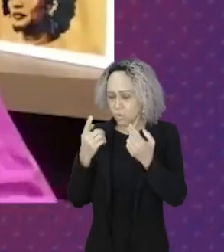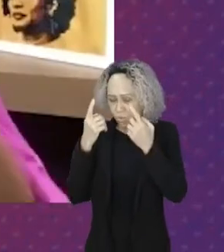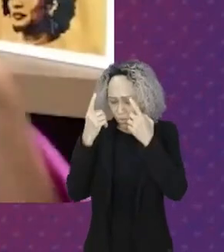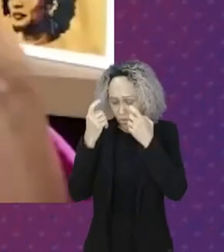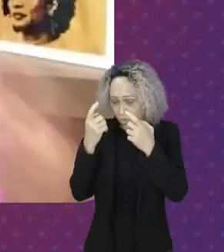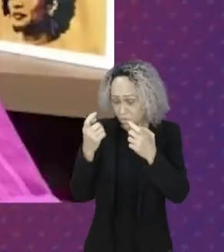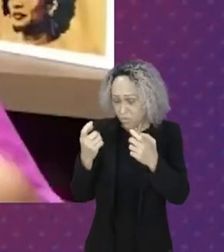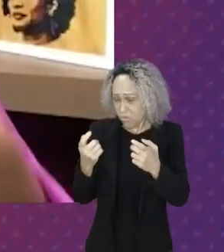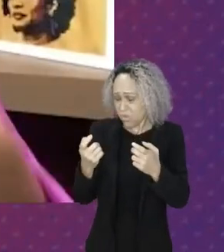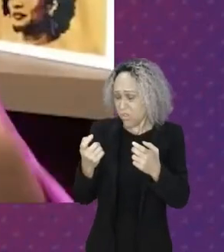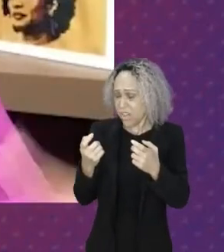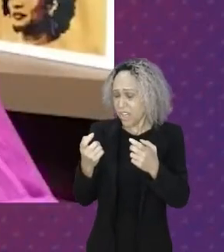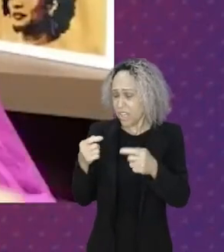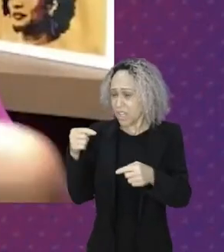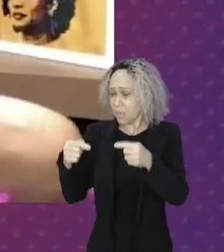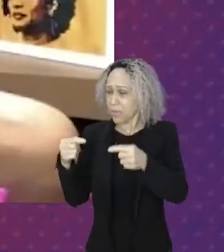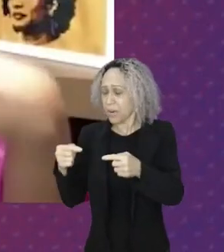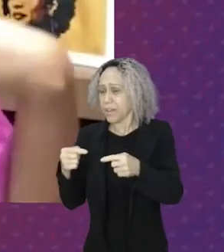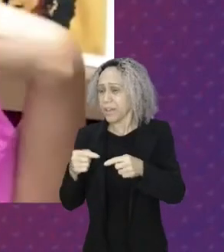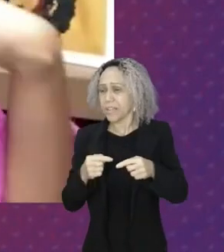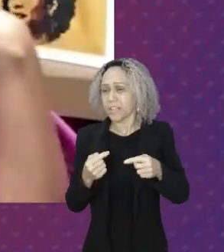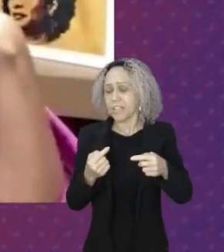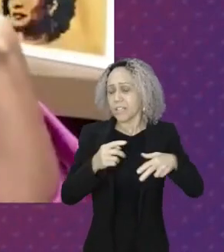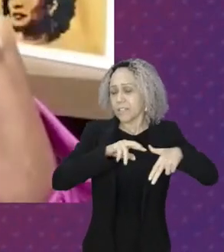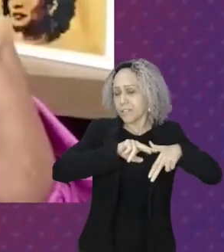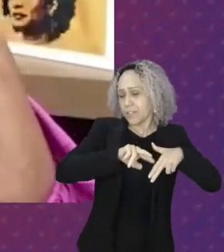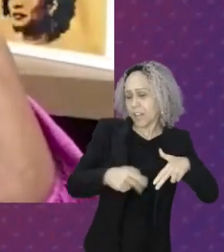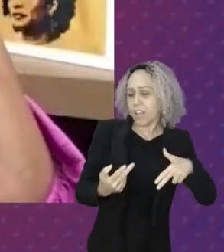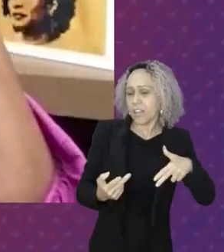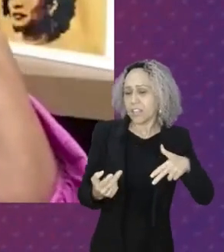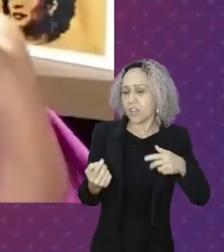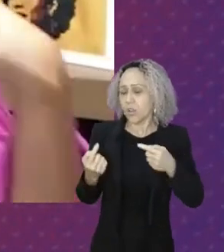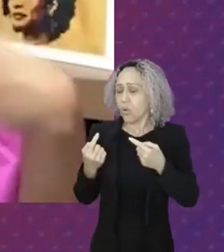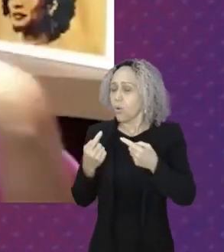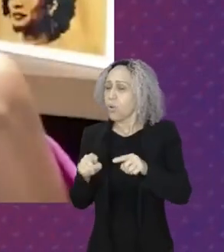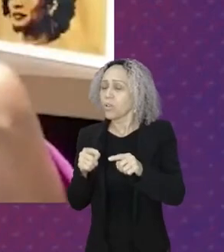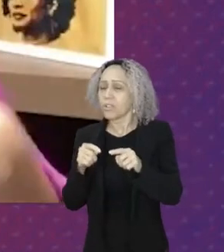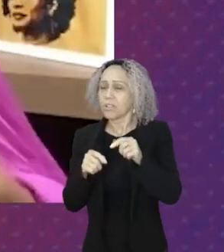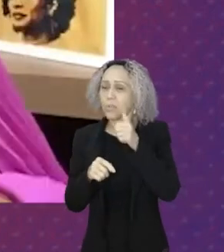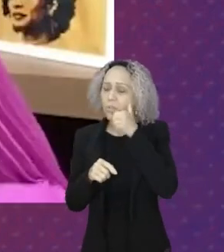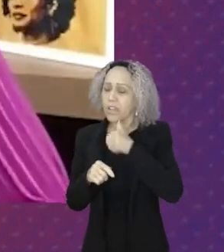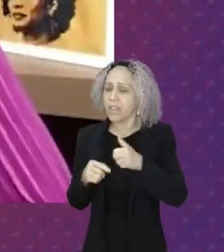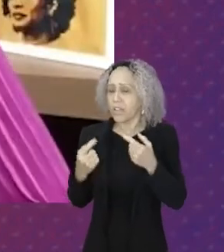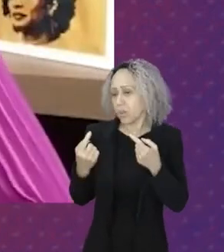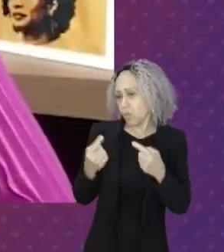de violência política de gênero contra mulheres, contra pessoas LGBTQIA+,